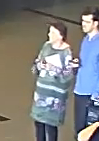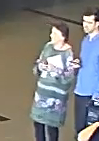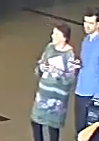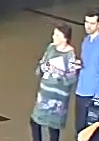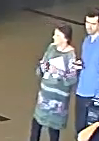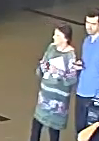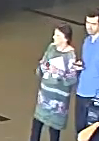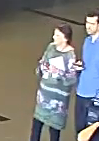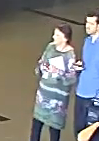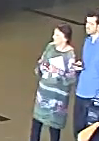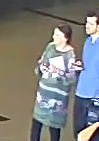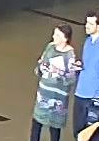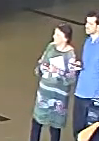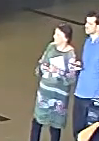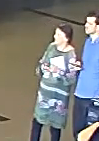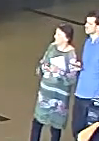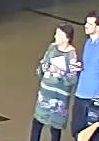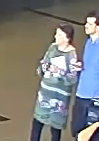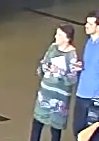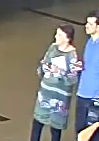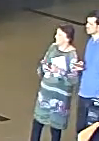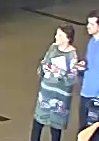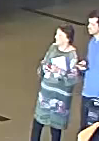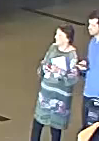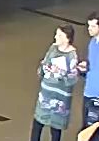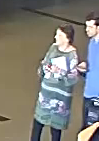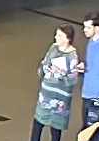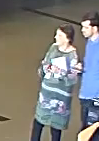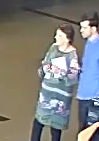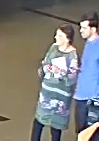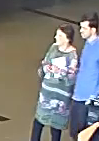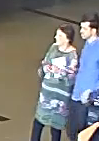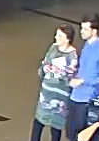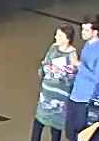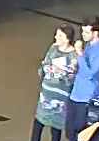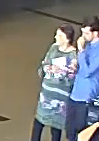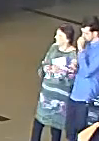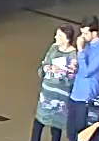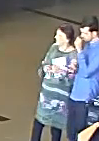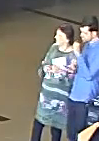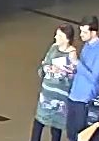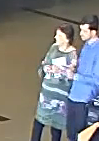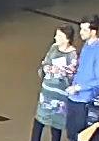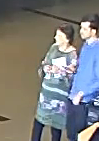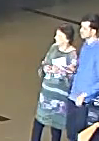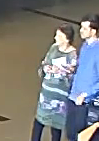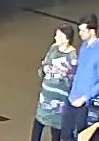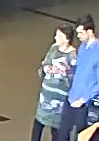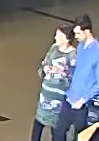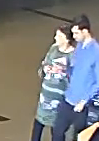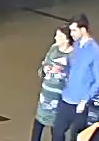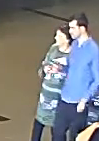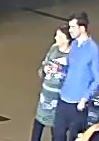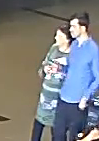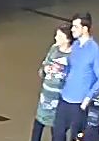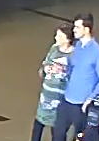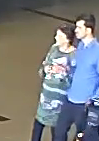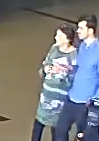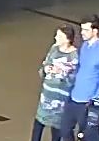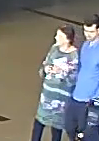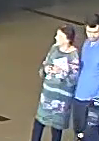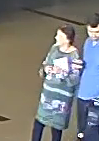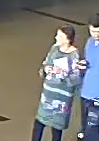se a gente tem mais uma trava de segurança tá ah ainda tem tem mais trava de segurança lá tá bom pessoal